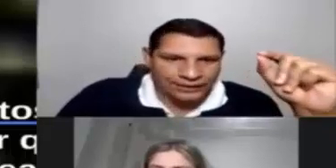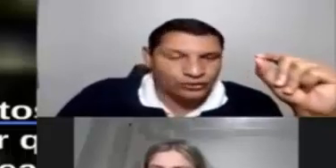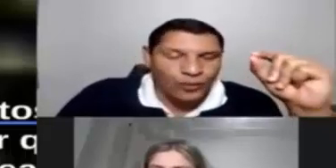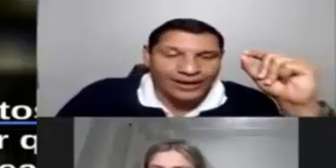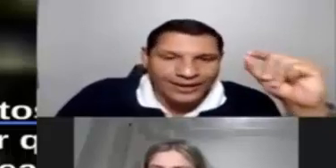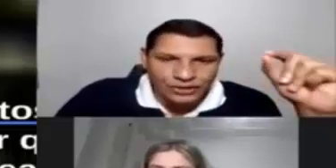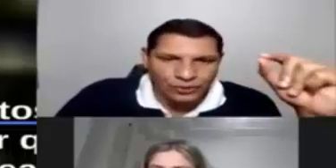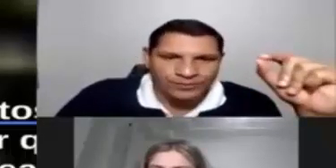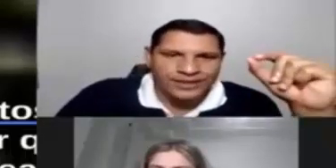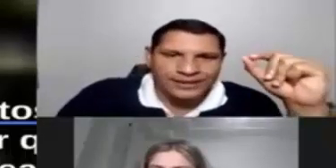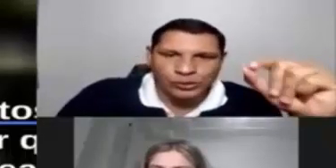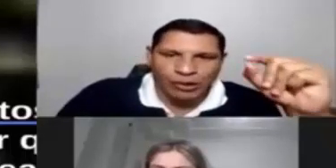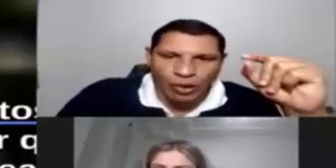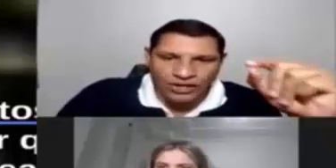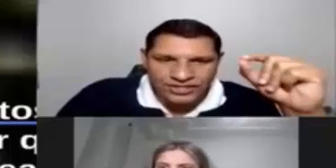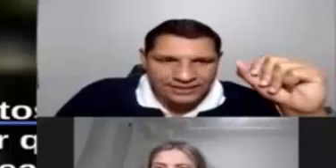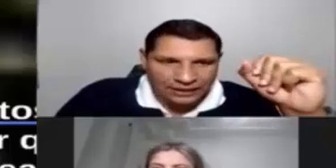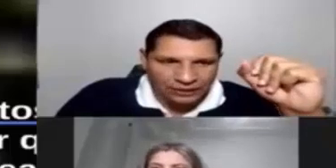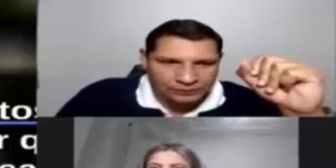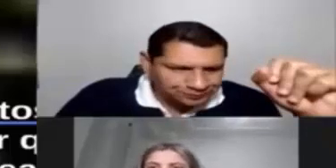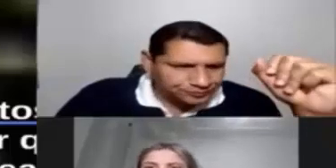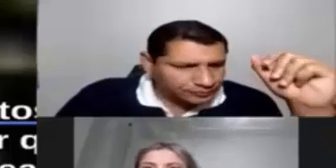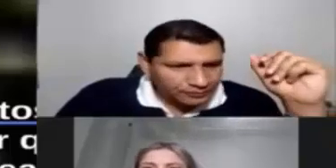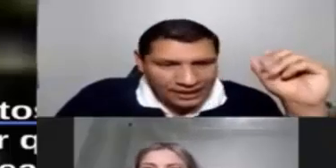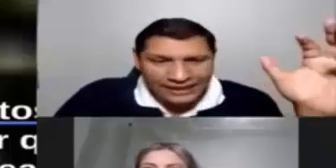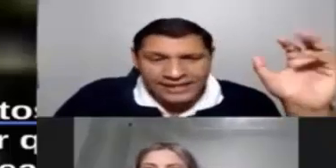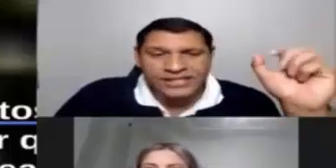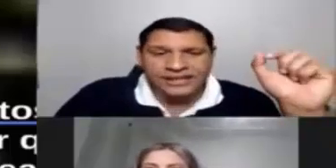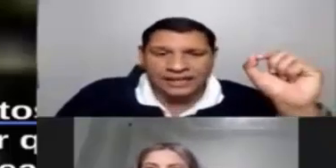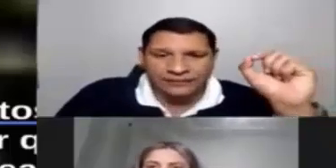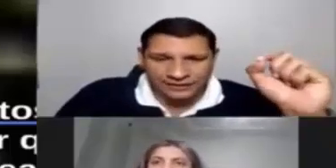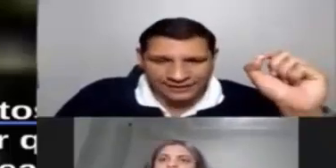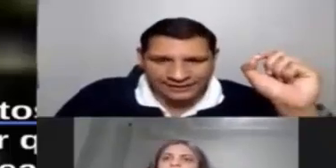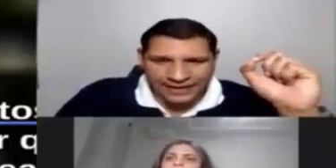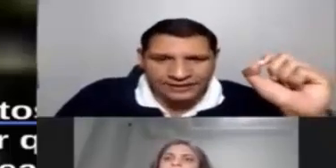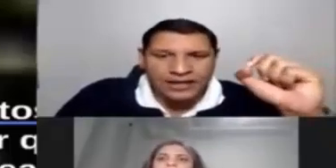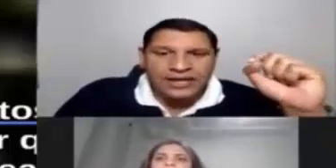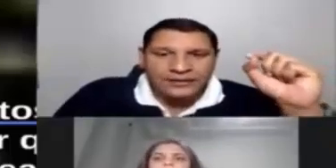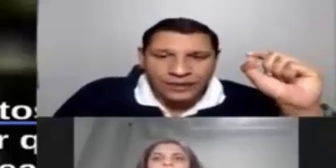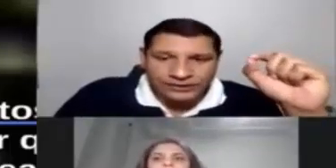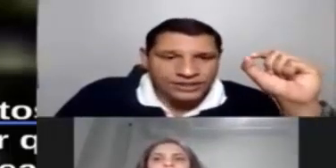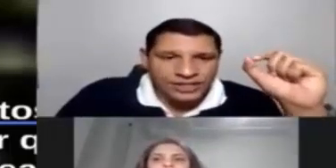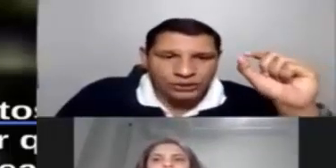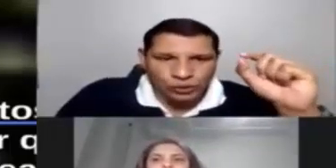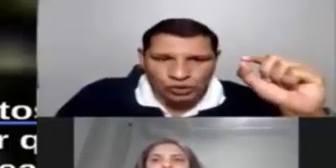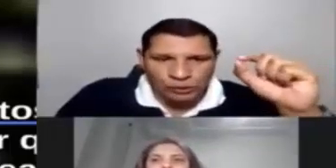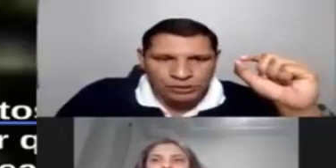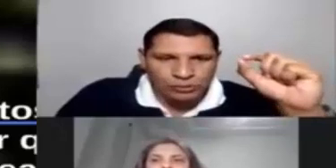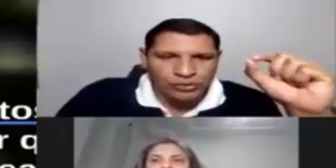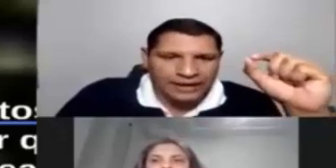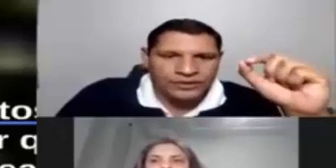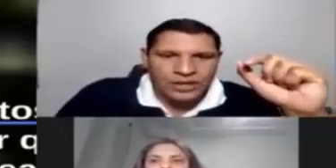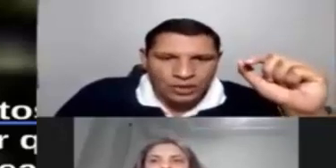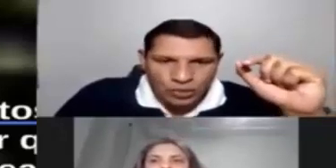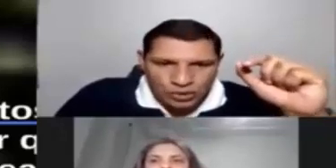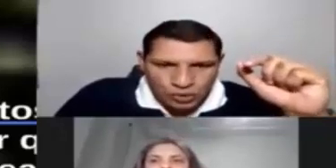postados um arcanjo em sua hoste angelical aqueles que atravessam essa entrada não se dirigem todos para o mesmo